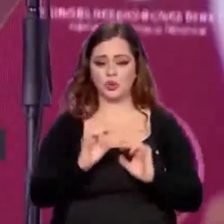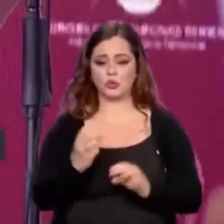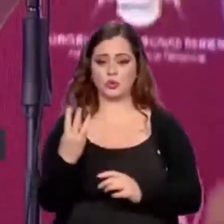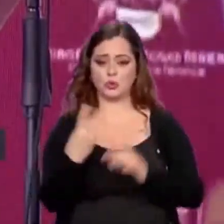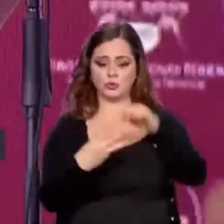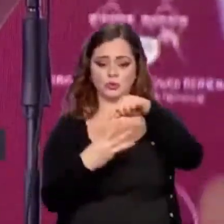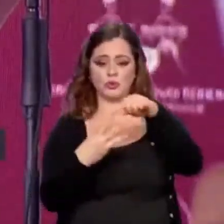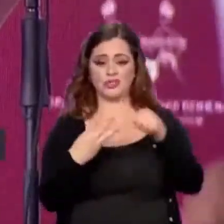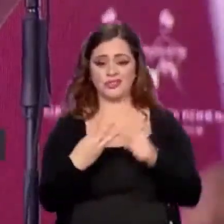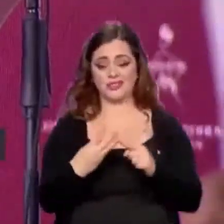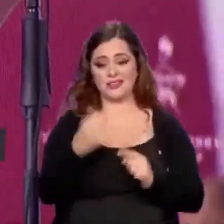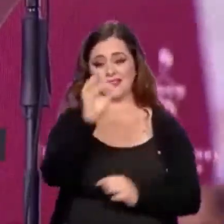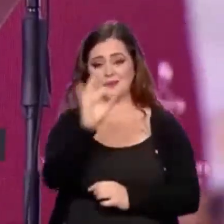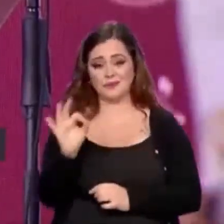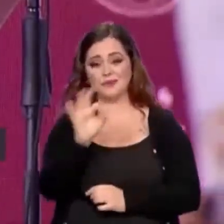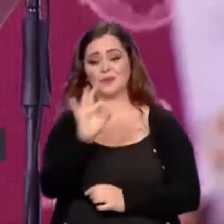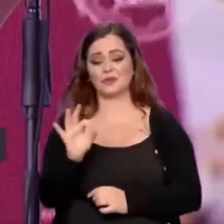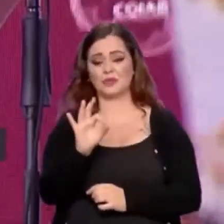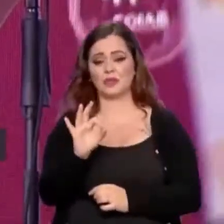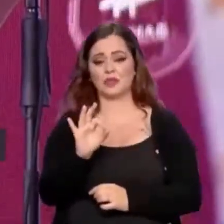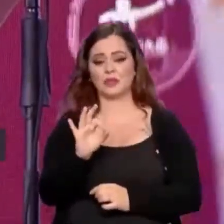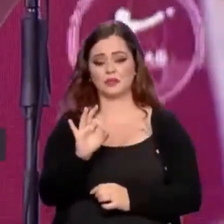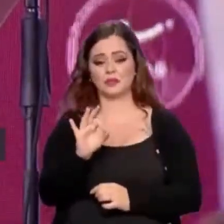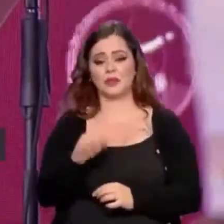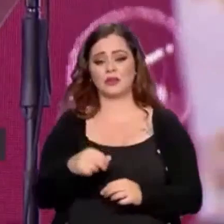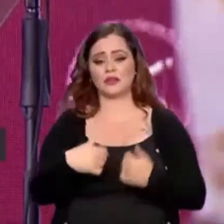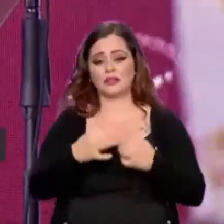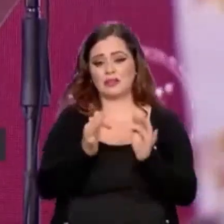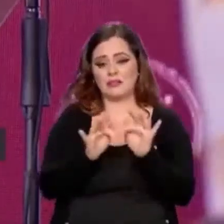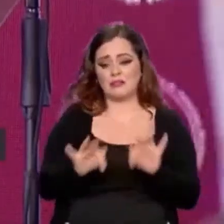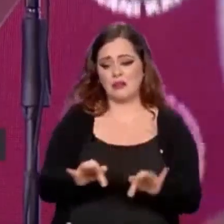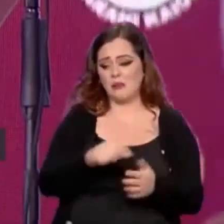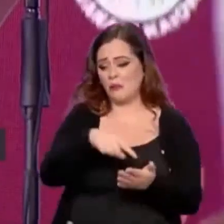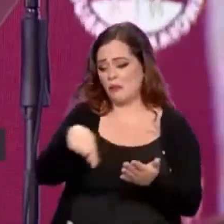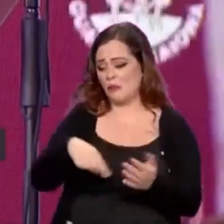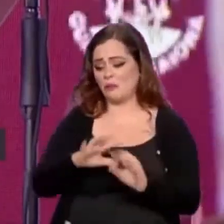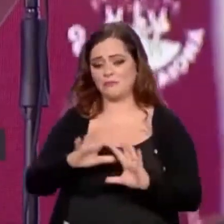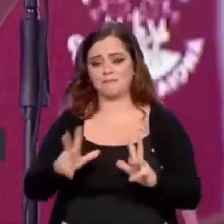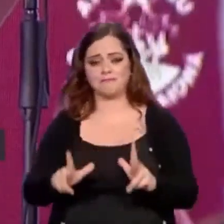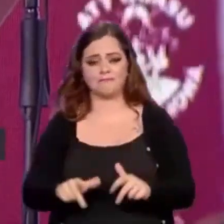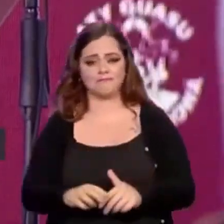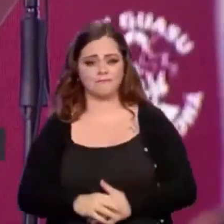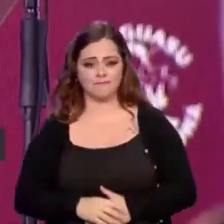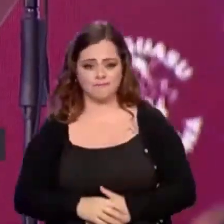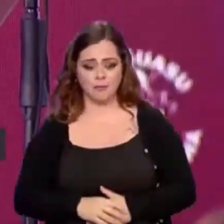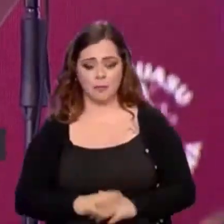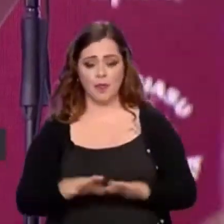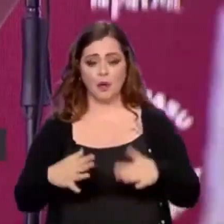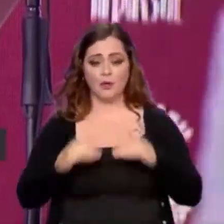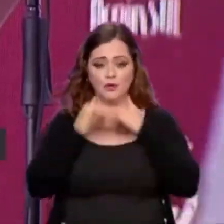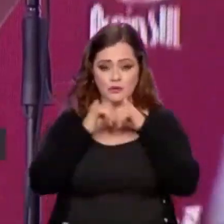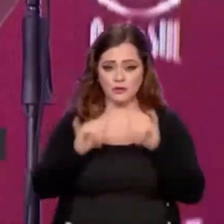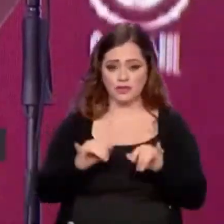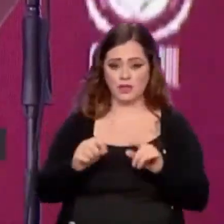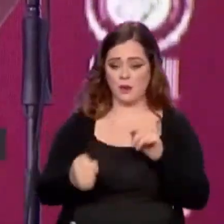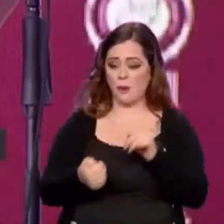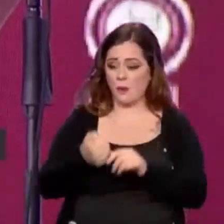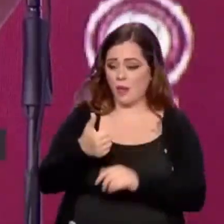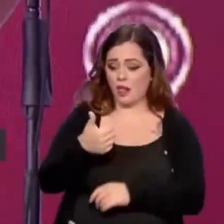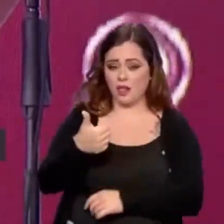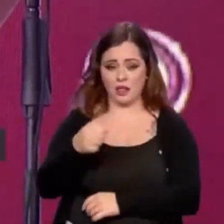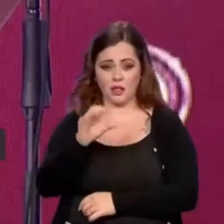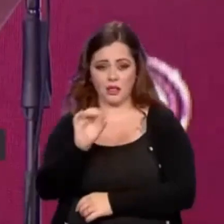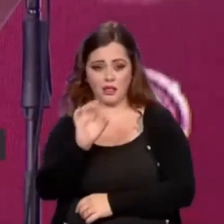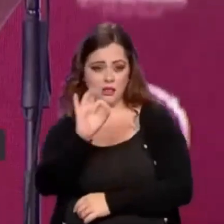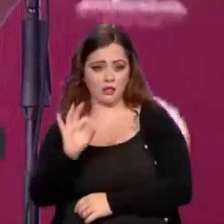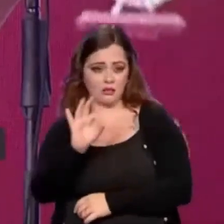3% da superfície demarcada restante. Outro dado é que quase 10%